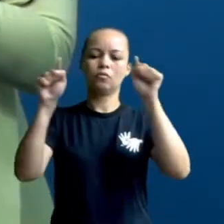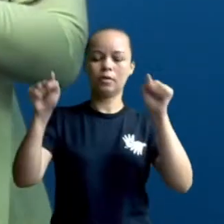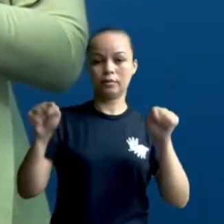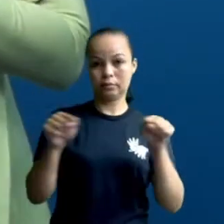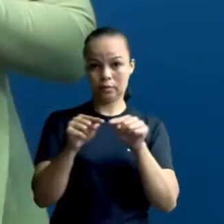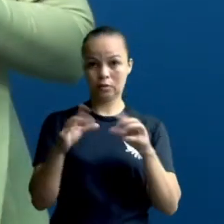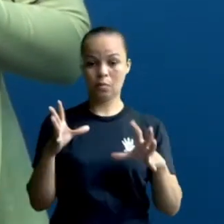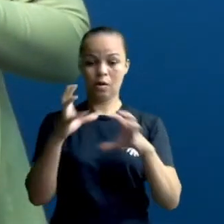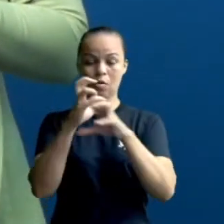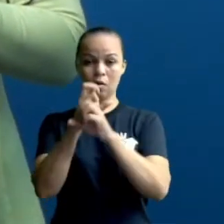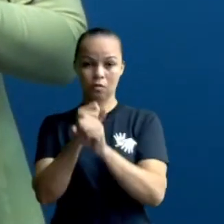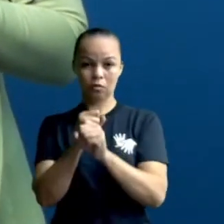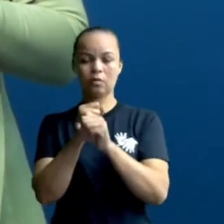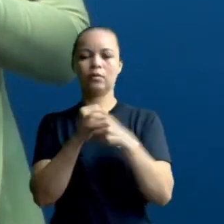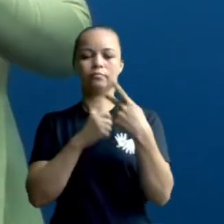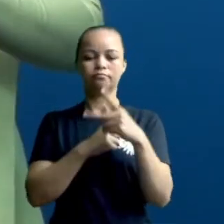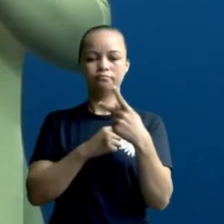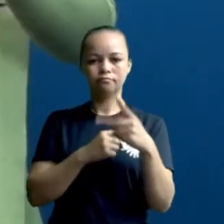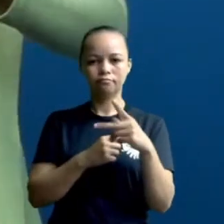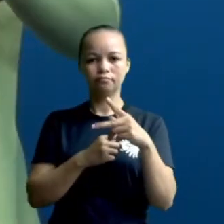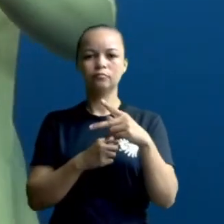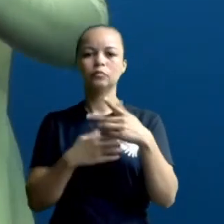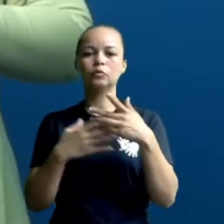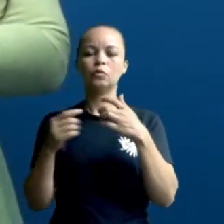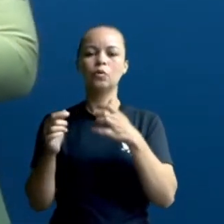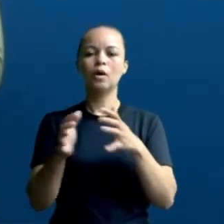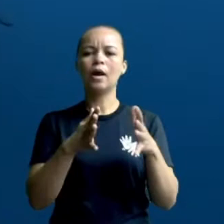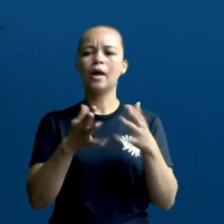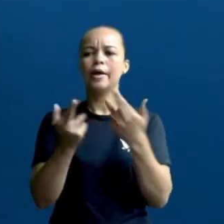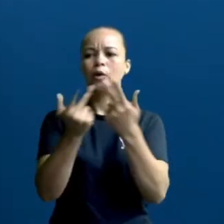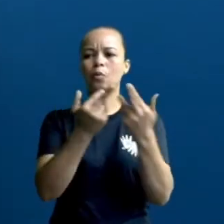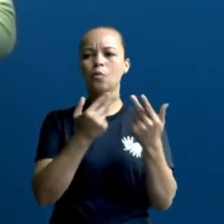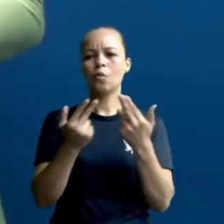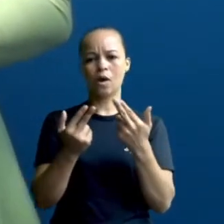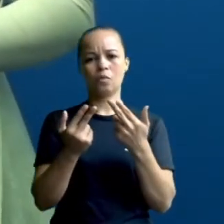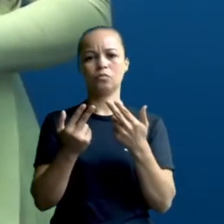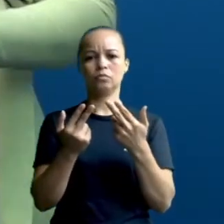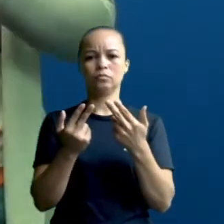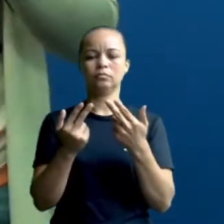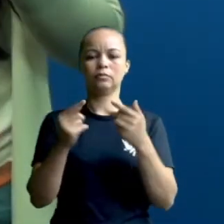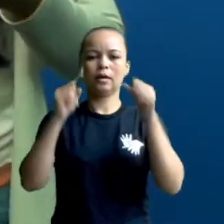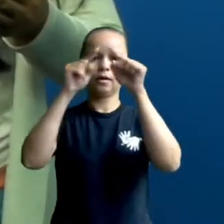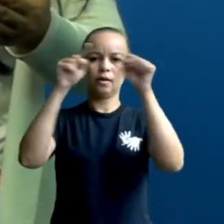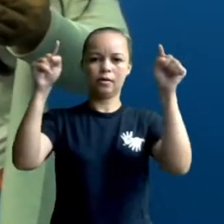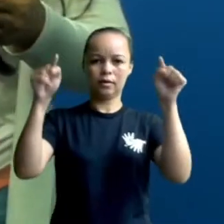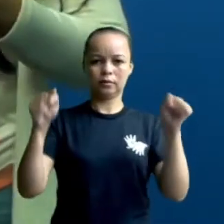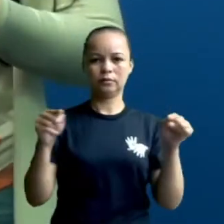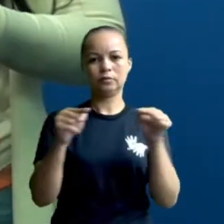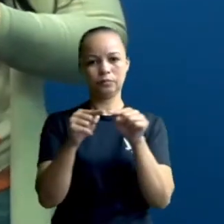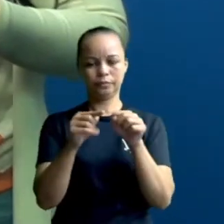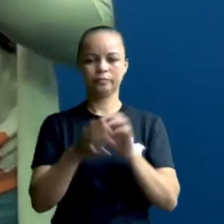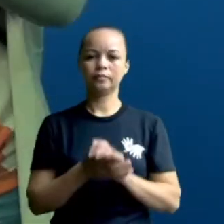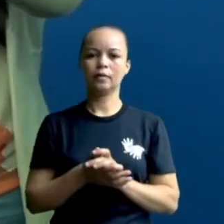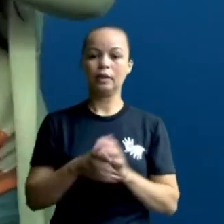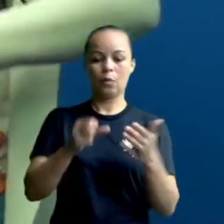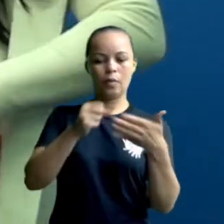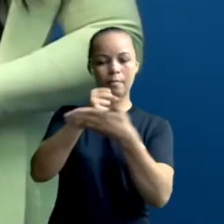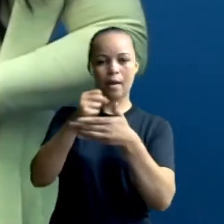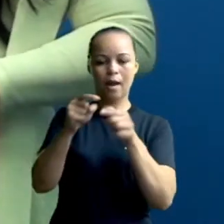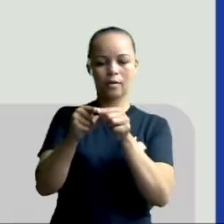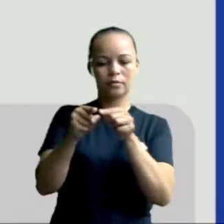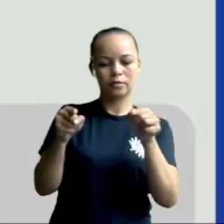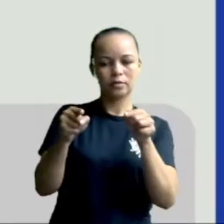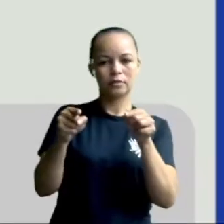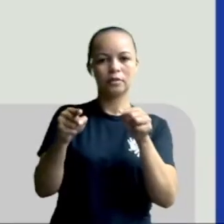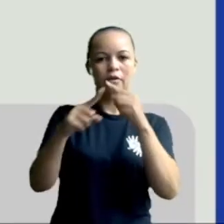Então, para eu calcular a área do paralelogramo, é igual à área do retângulo. Base vezes